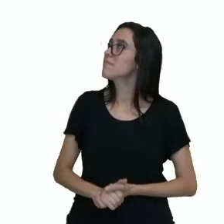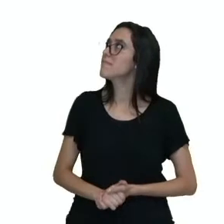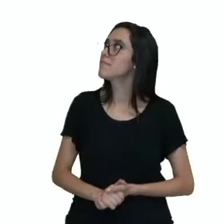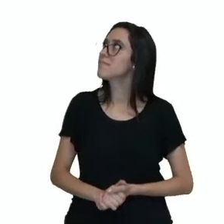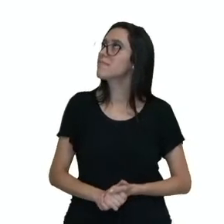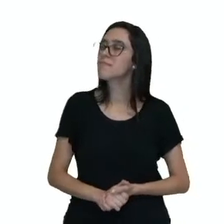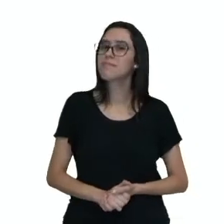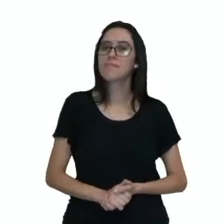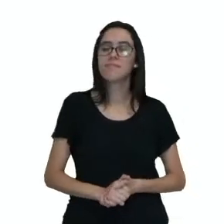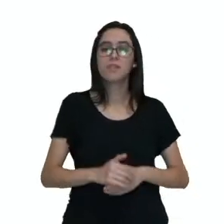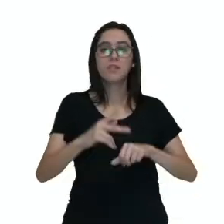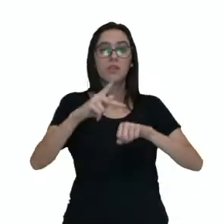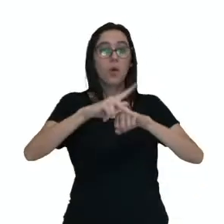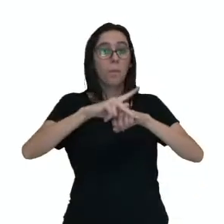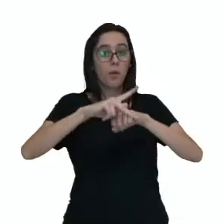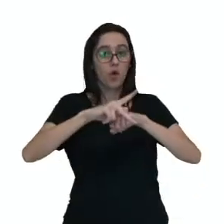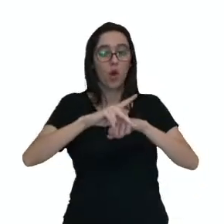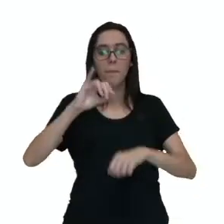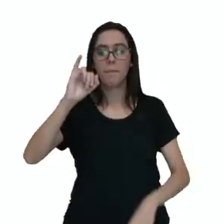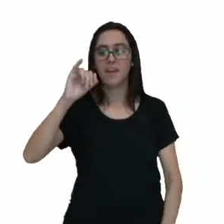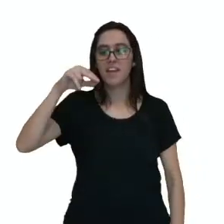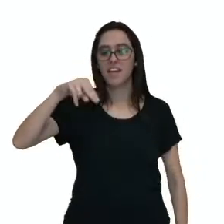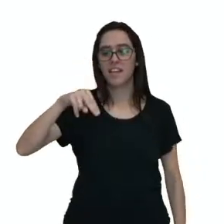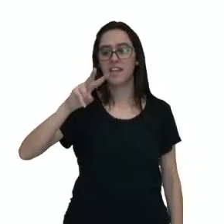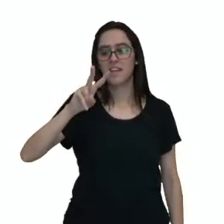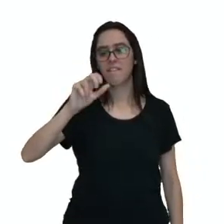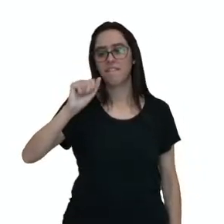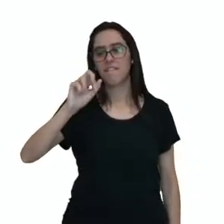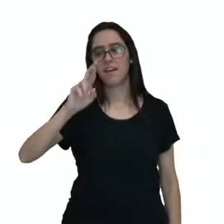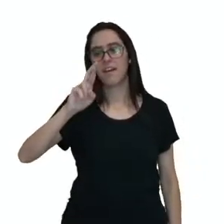invariáveis. Bom, vamos pensar aqui nessa palavra,